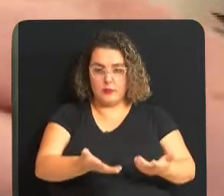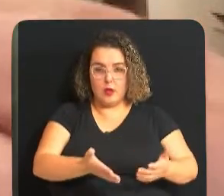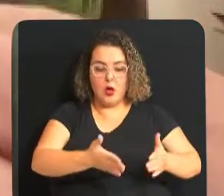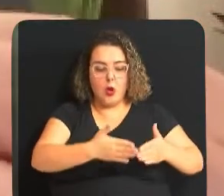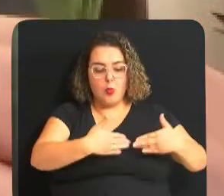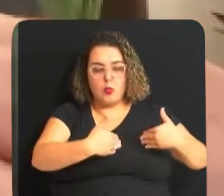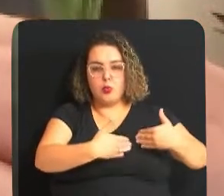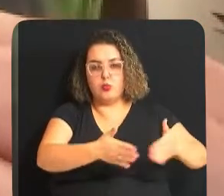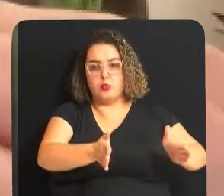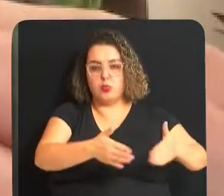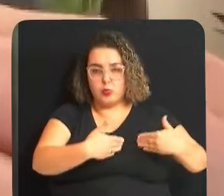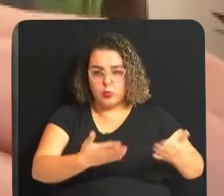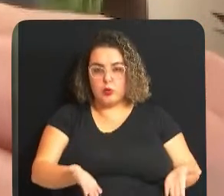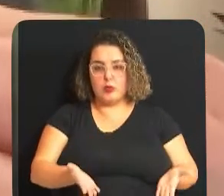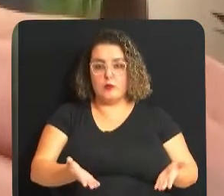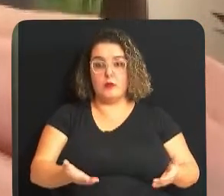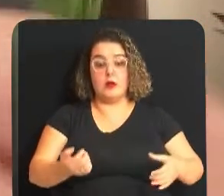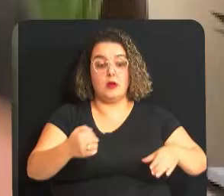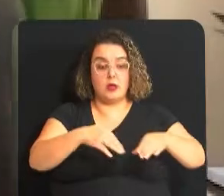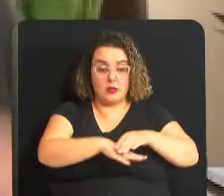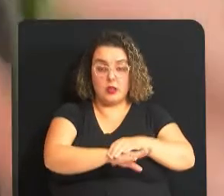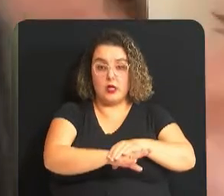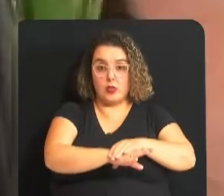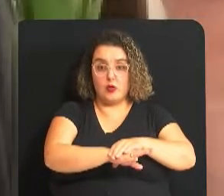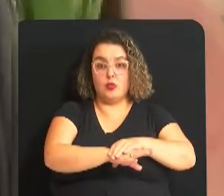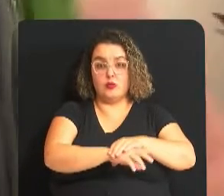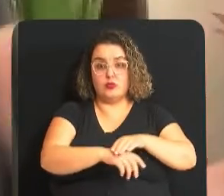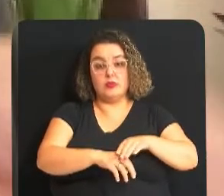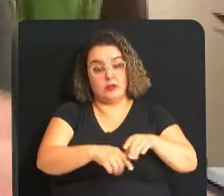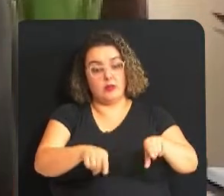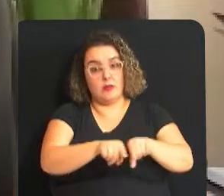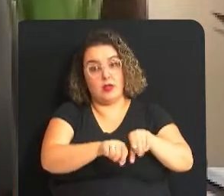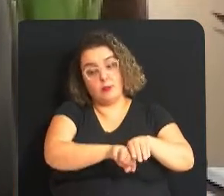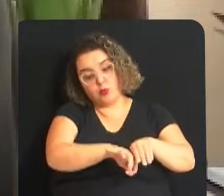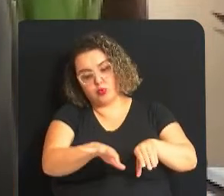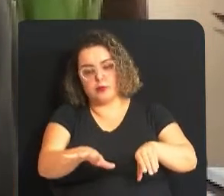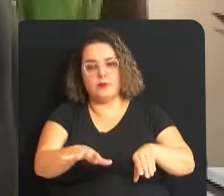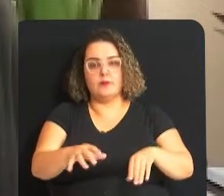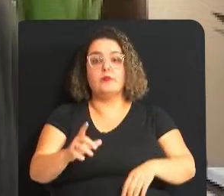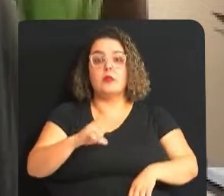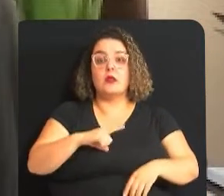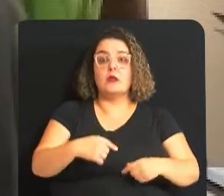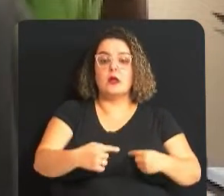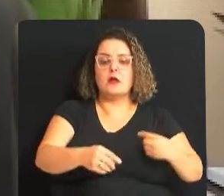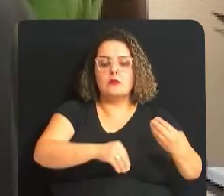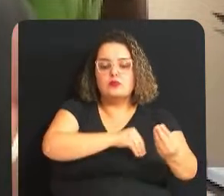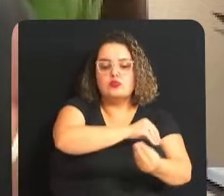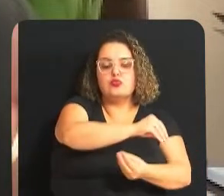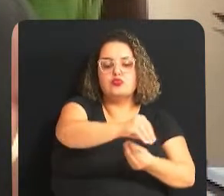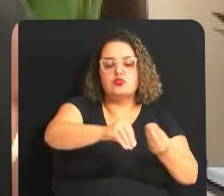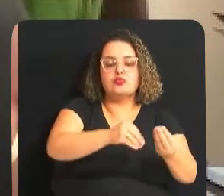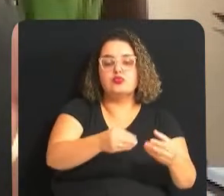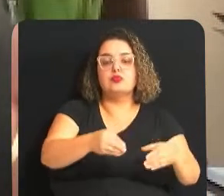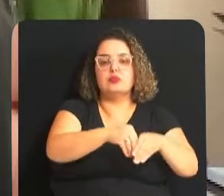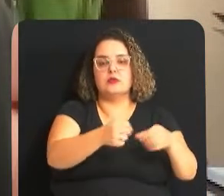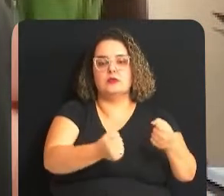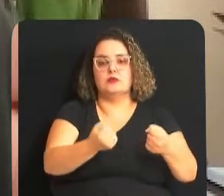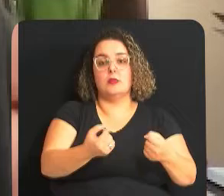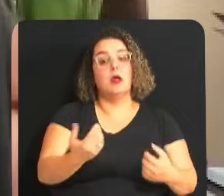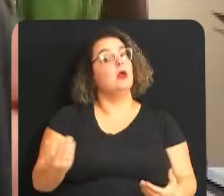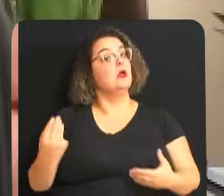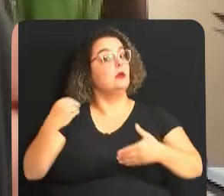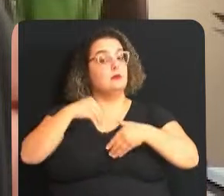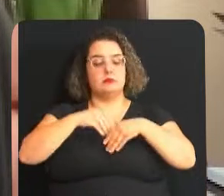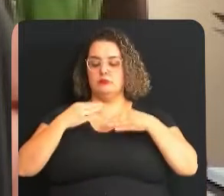e tubo de saída, que é o escapamento. Então, o carro tem um fluxo dentro dele. O nosso organismo tem um fluxo, que é o